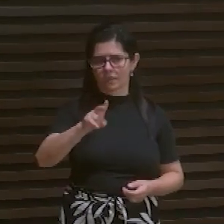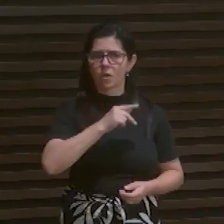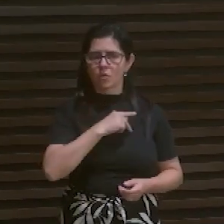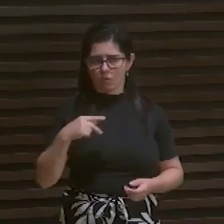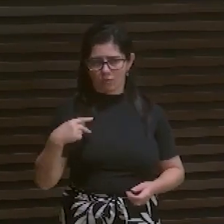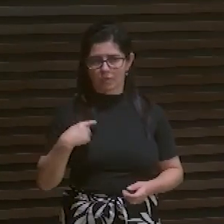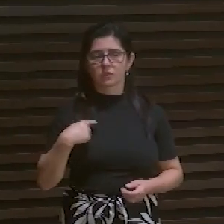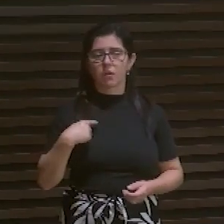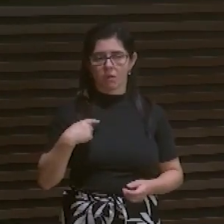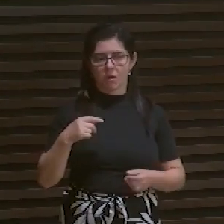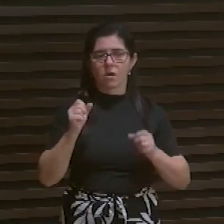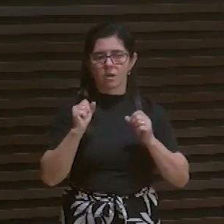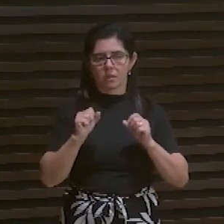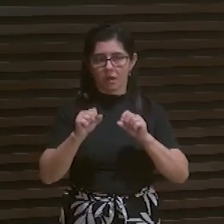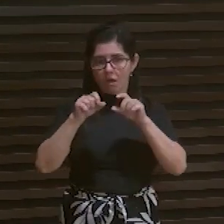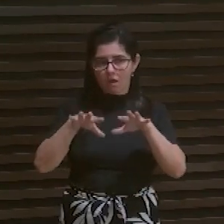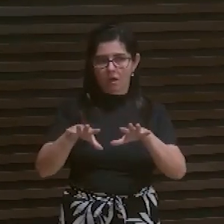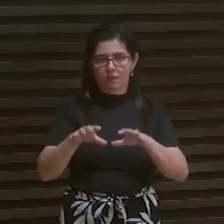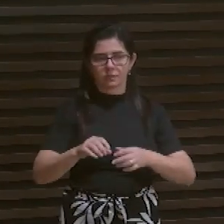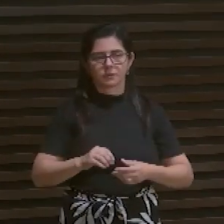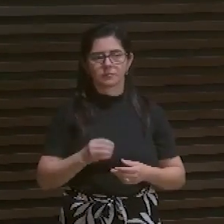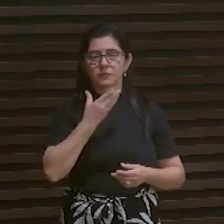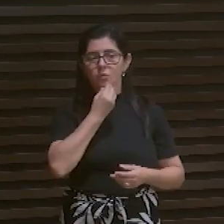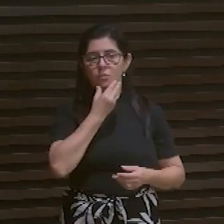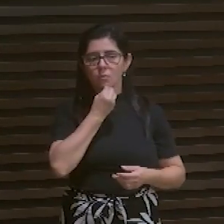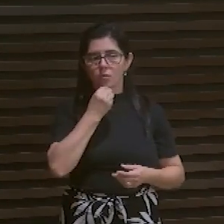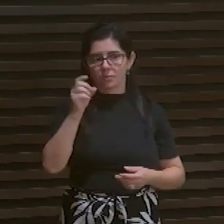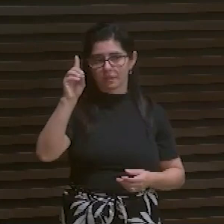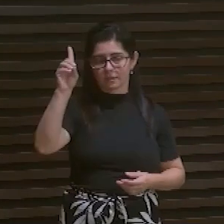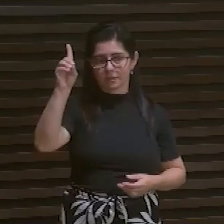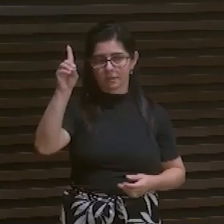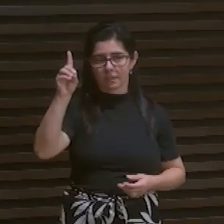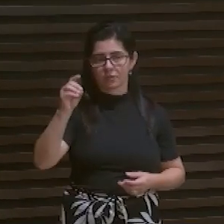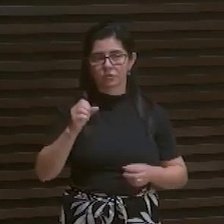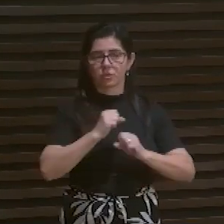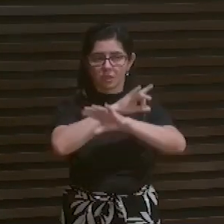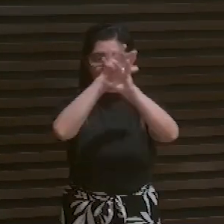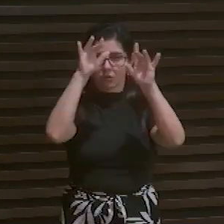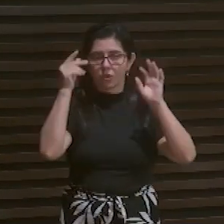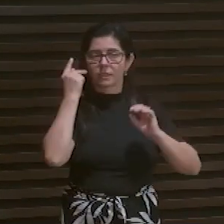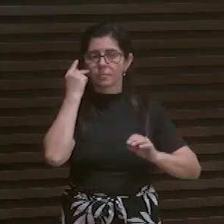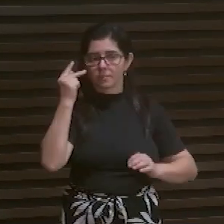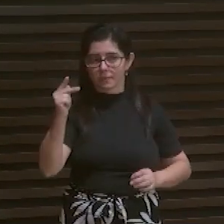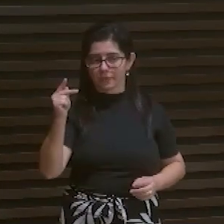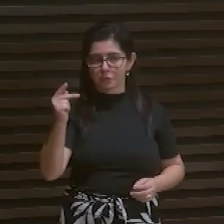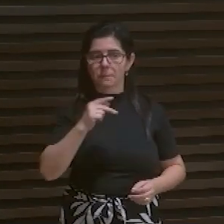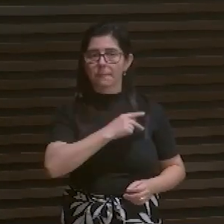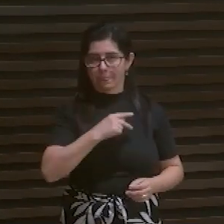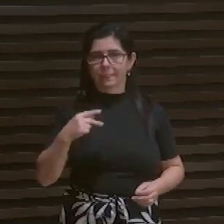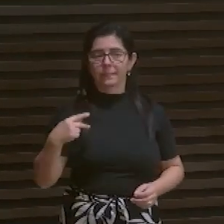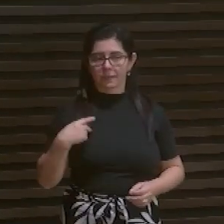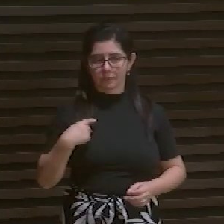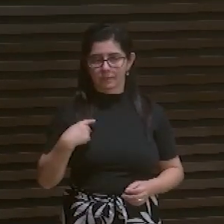Deus, e começa a dar toda a glória ao pastor, ou começa a dar toda a glória para aquele que prega, a gente está tirando a glória de Deus.